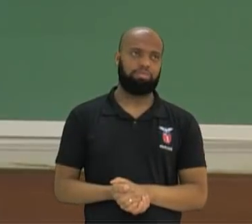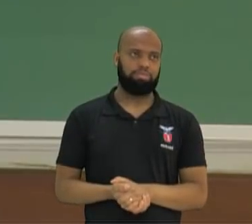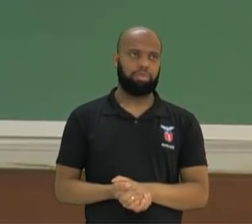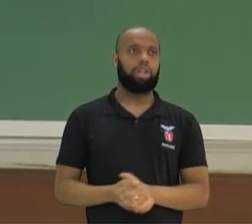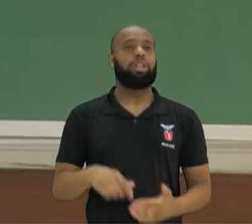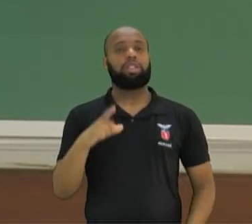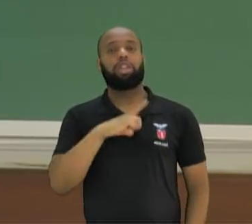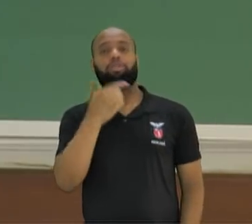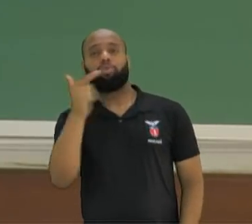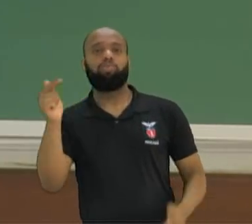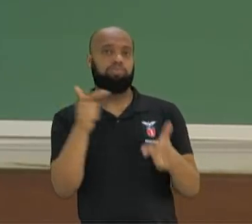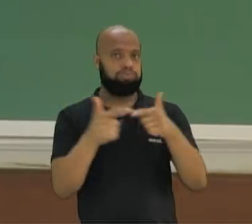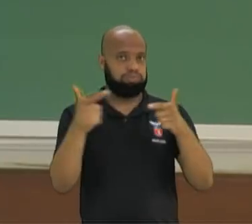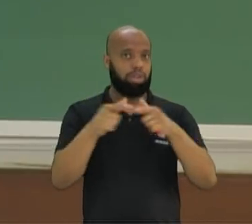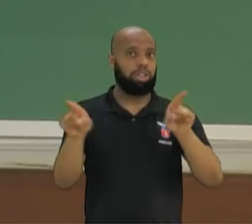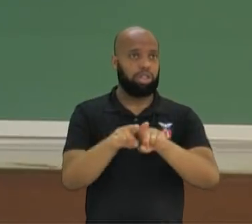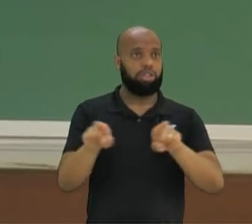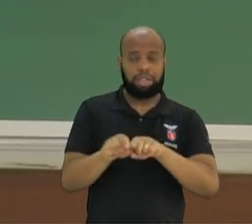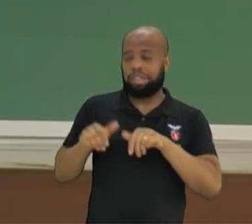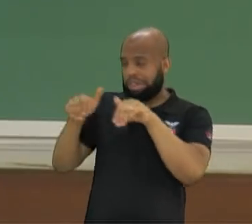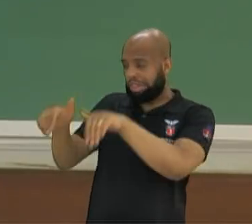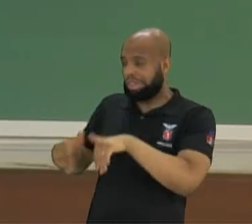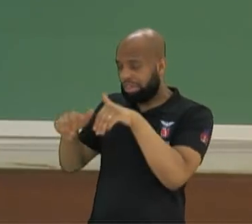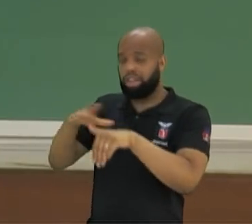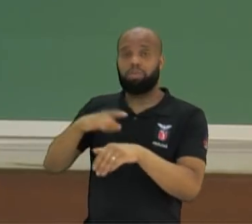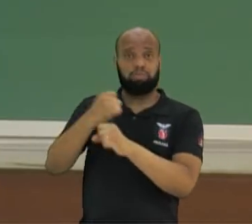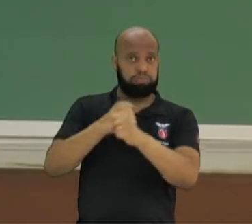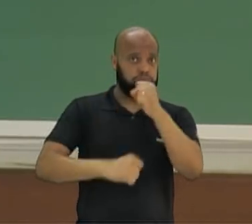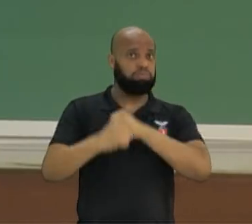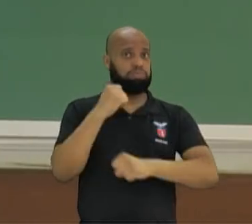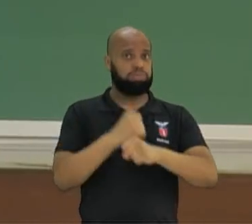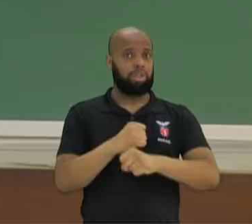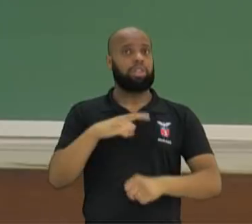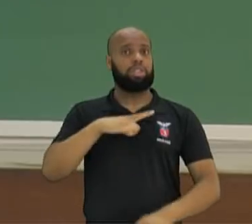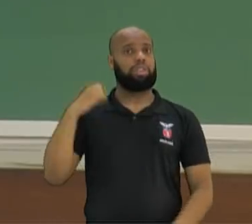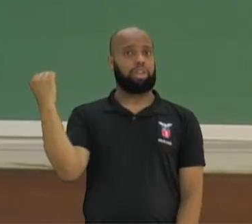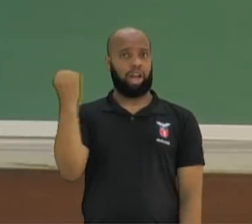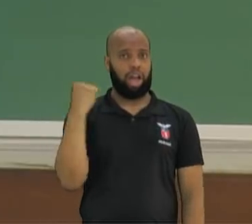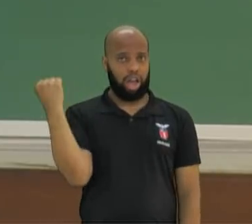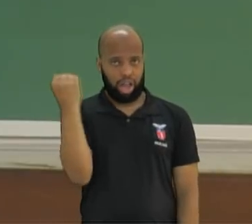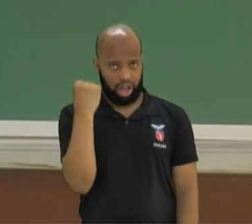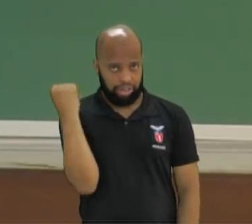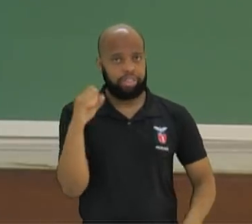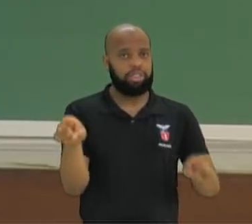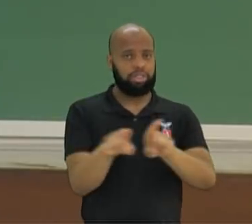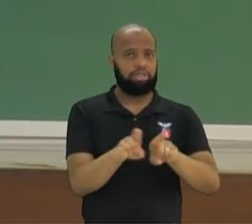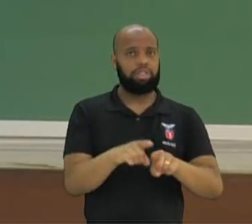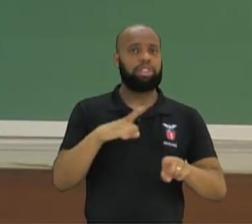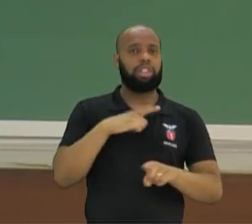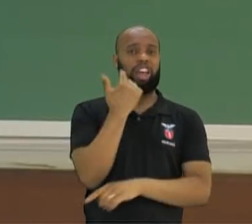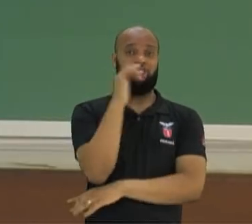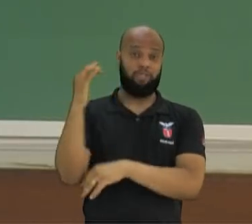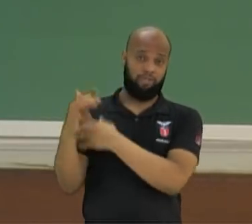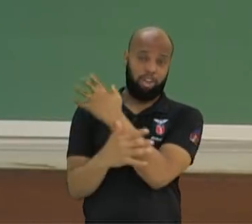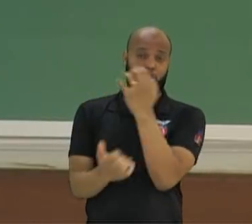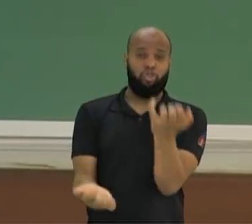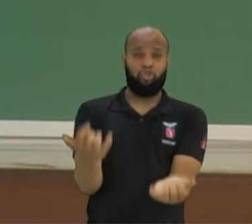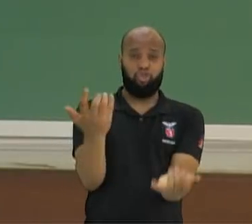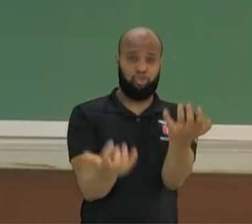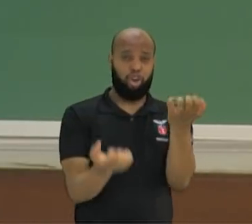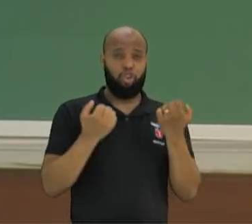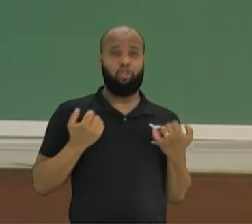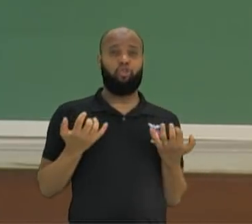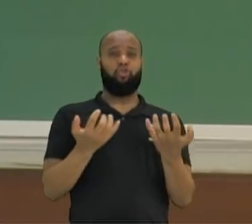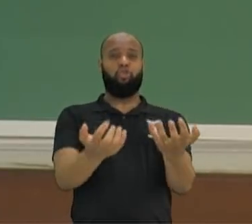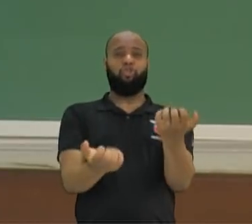Outro problema que a Austrália enfrentou no ano passado, gravíssimo também, né, foram os incêndios, uma seca muito prolongada, já é uma área